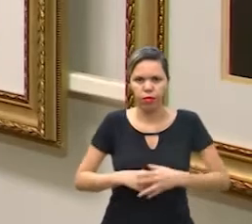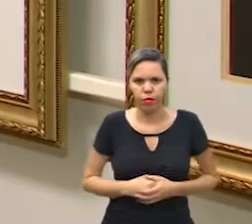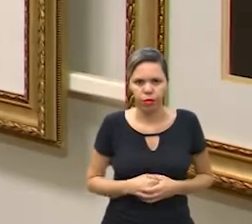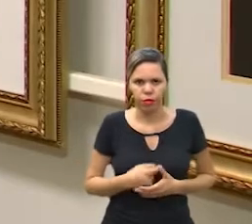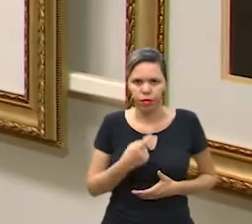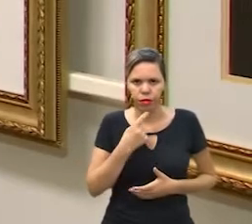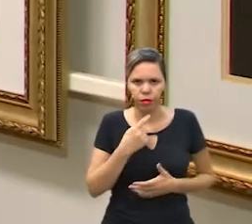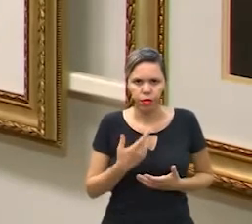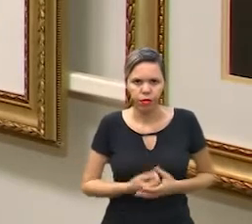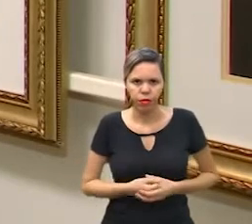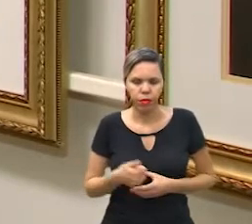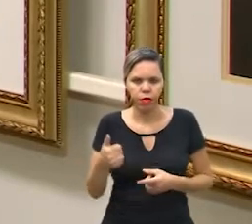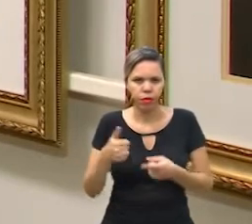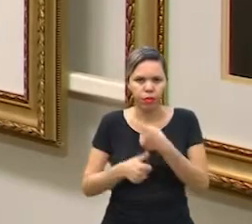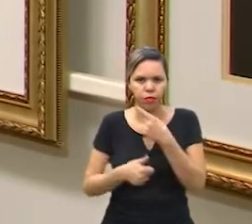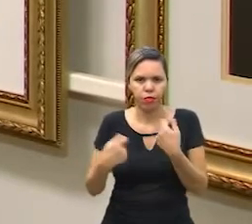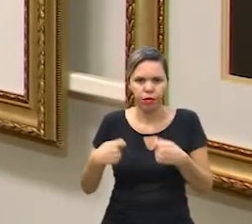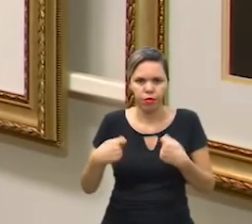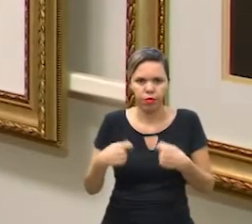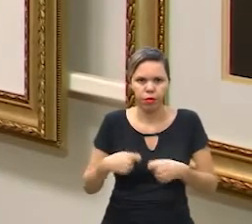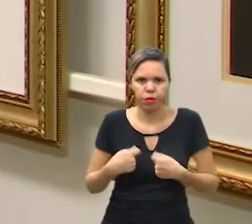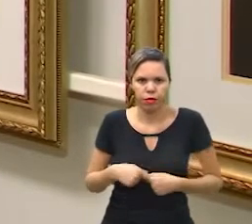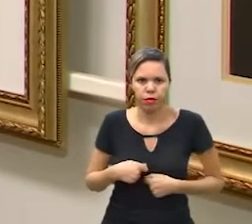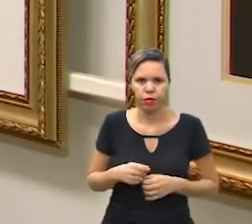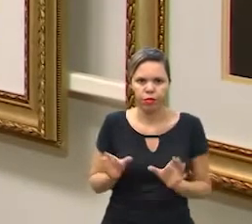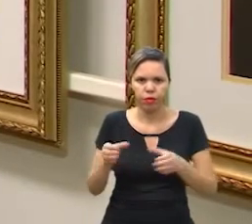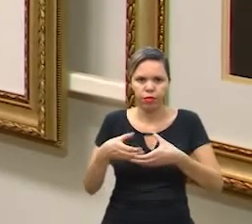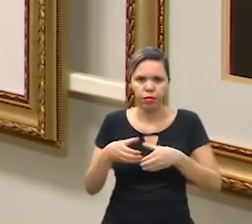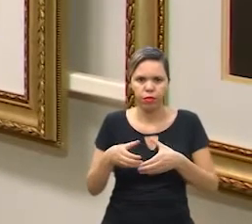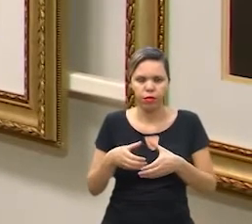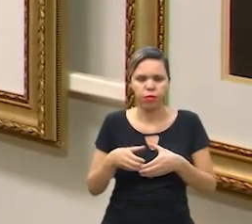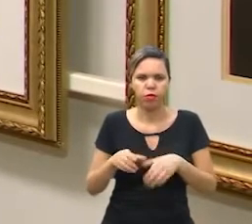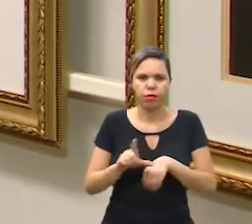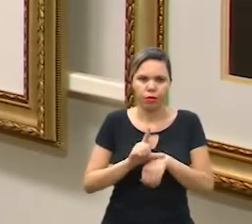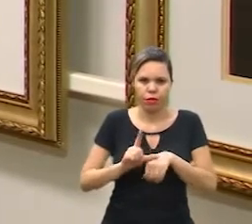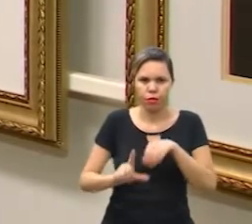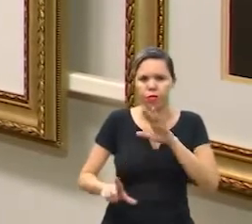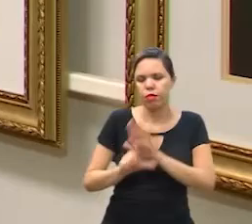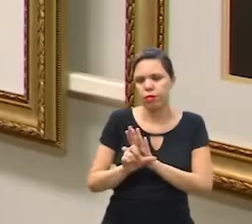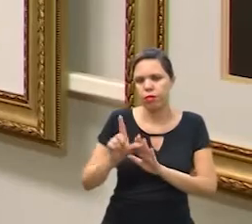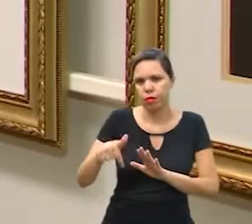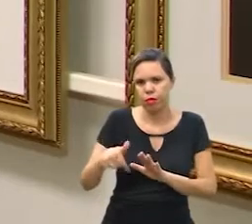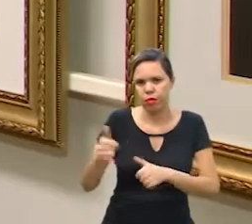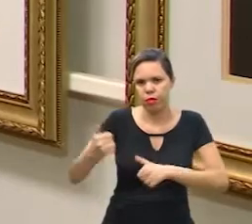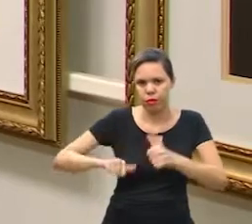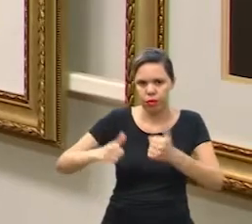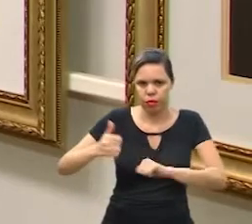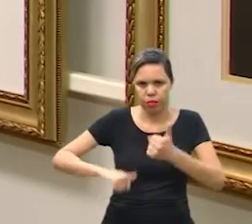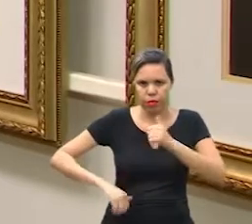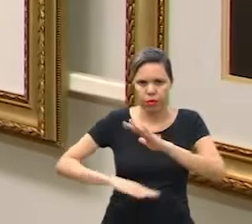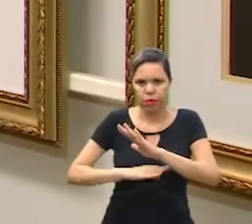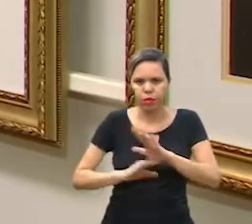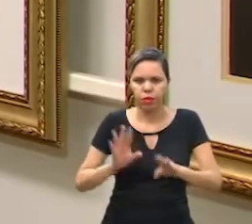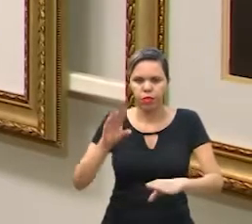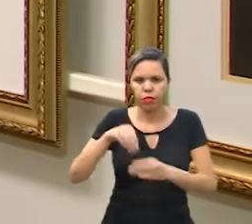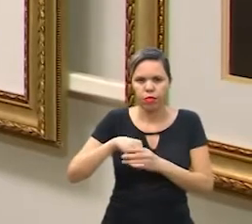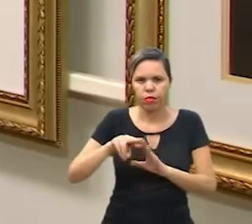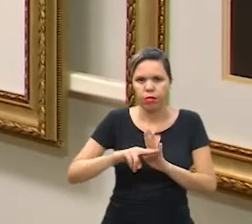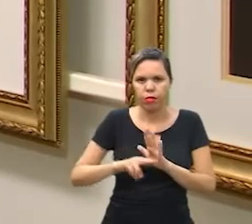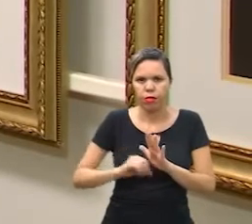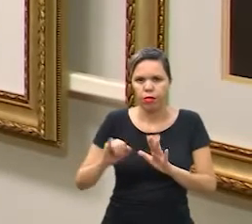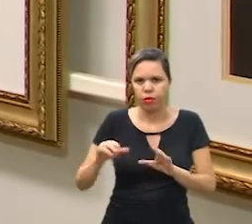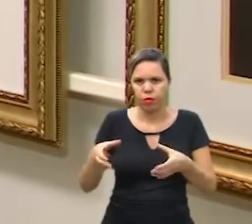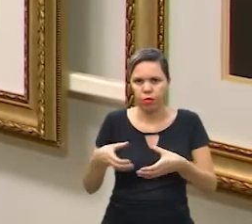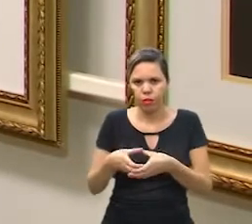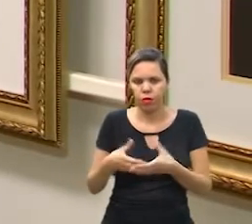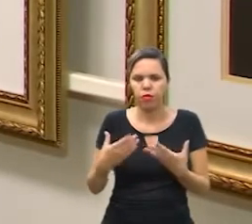da Câmara Municipal de Campinas. Primeiro, ele precisa passar por uma comissão de legalidade, que é um trâmite legislativo